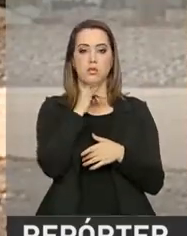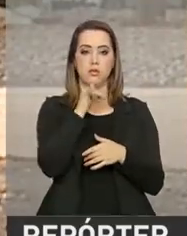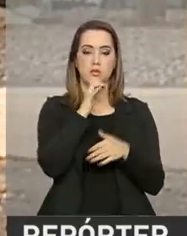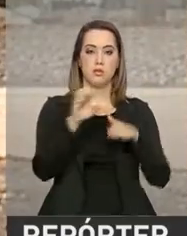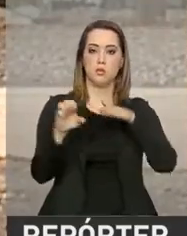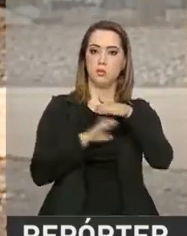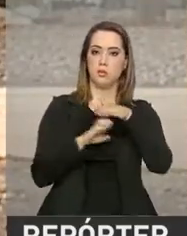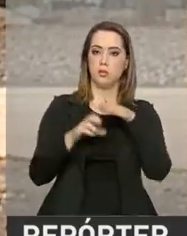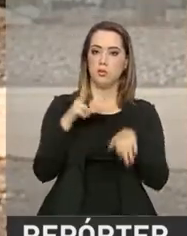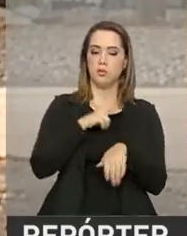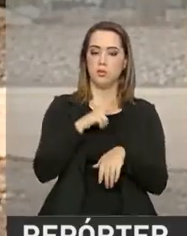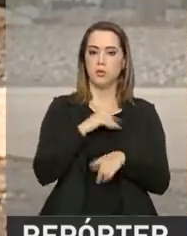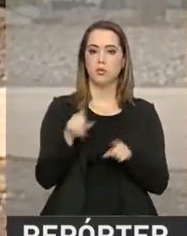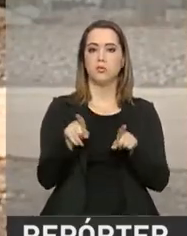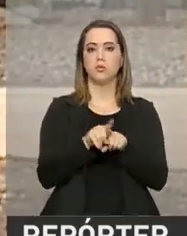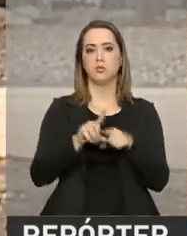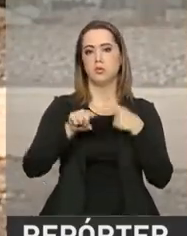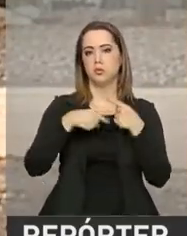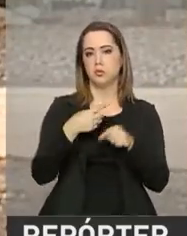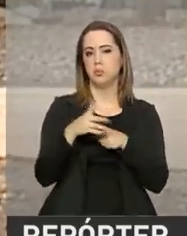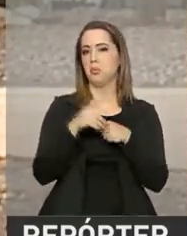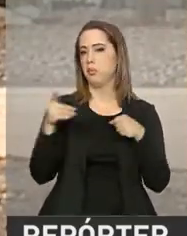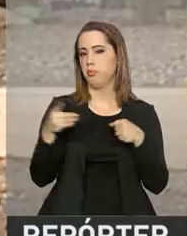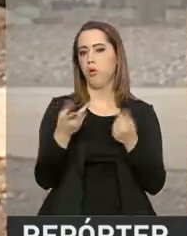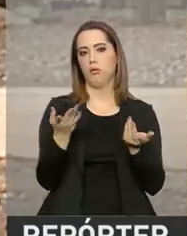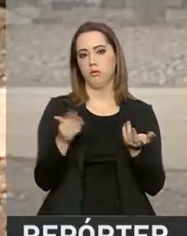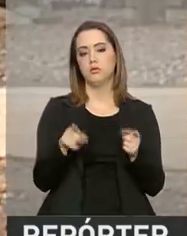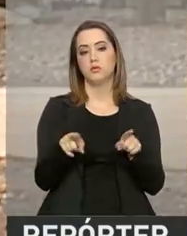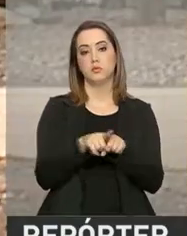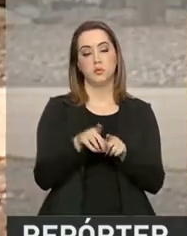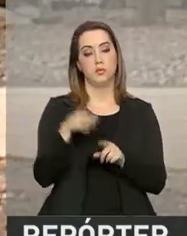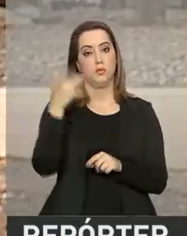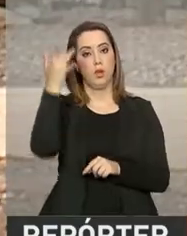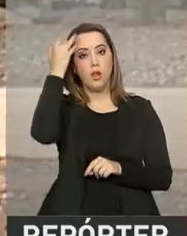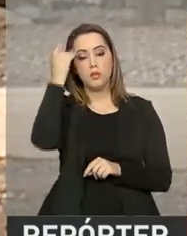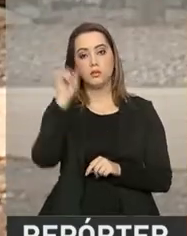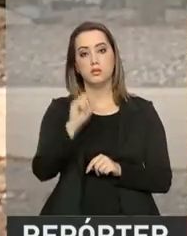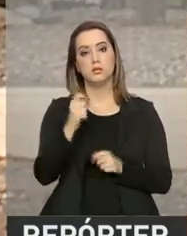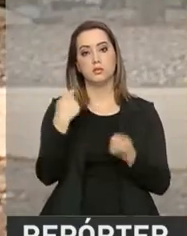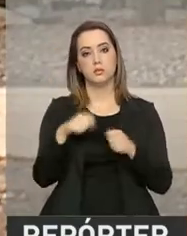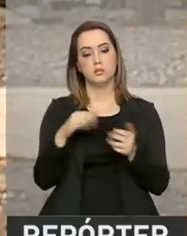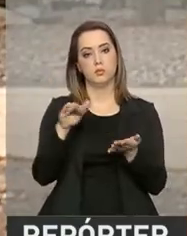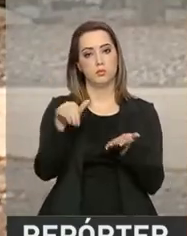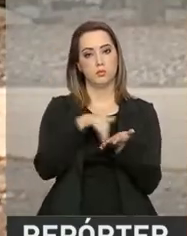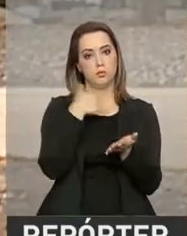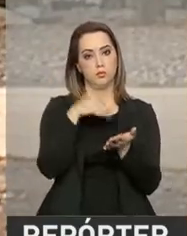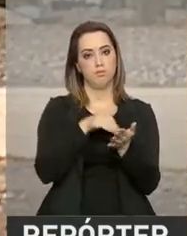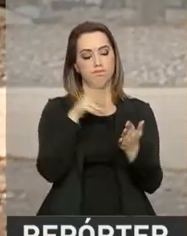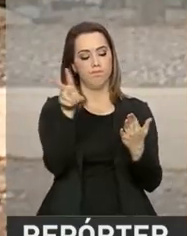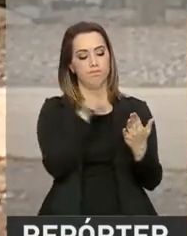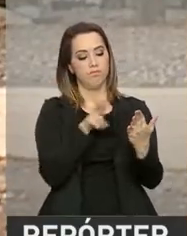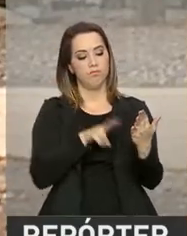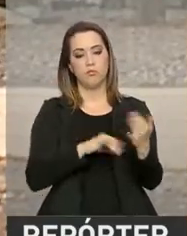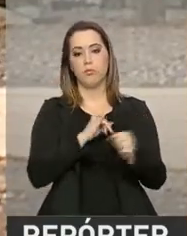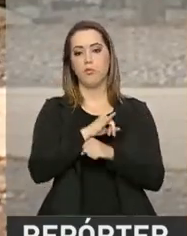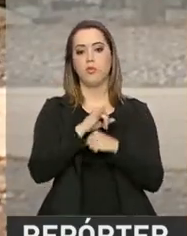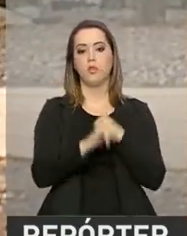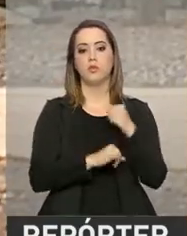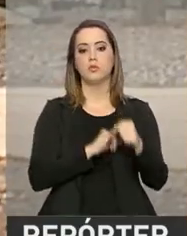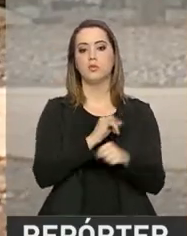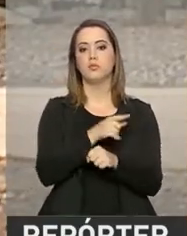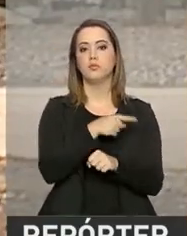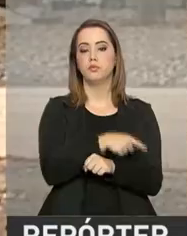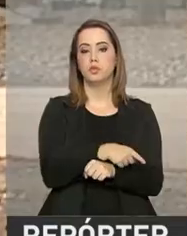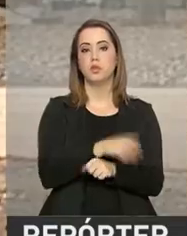para o ingresso em graduação e pós-graduação. Até amanhã, os candidatos devem preencher a ficha de avaliação na internet, pagar